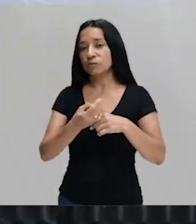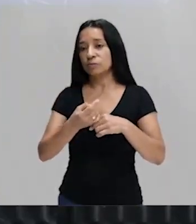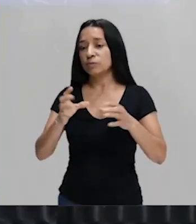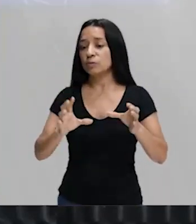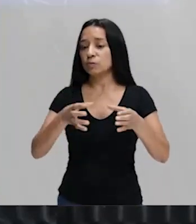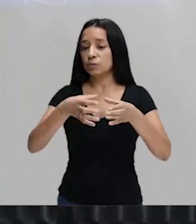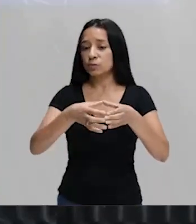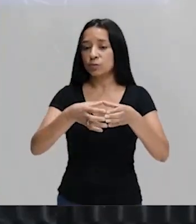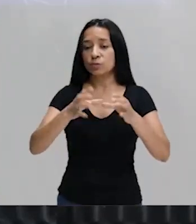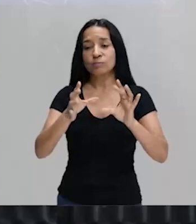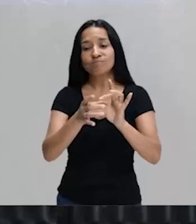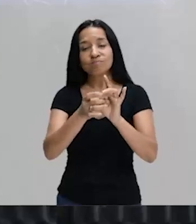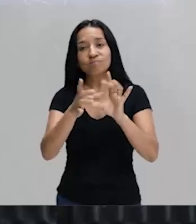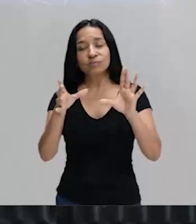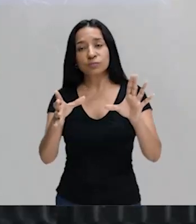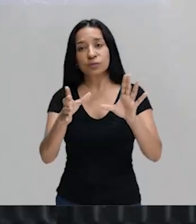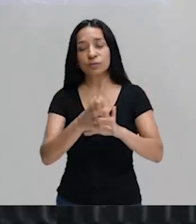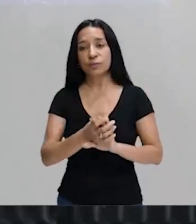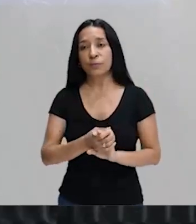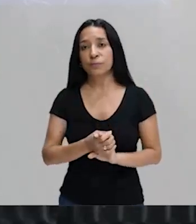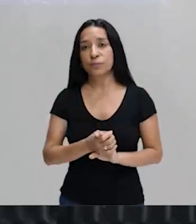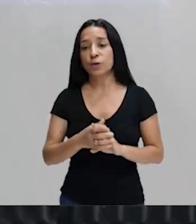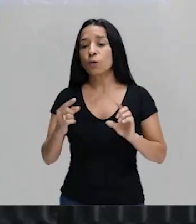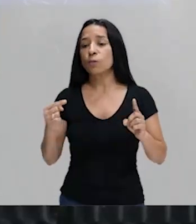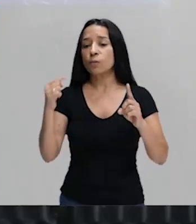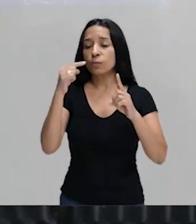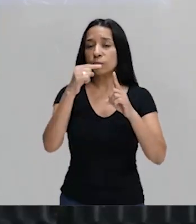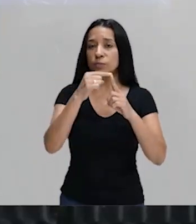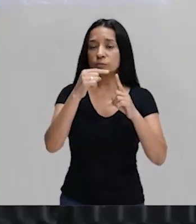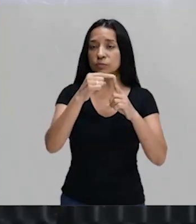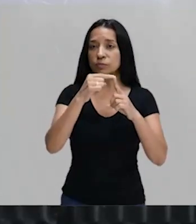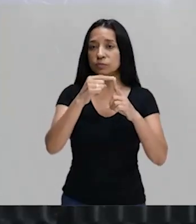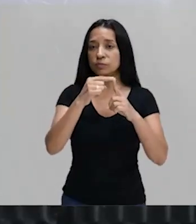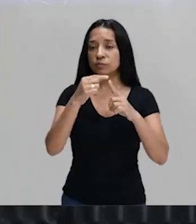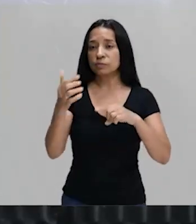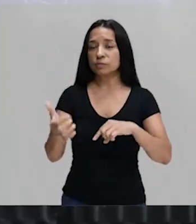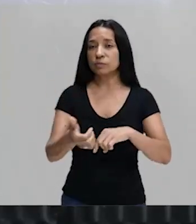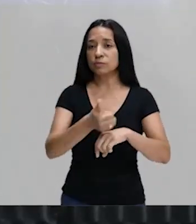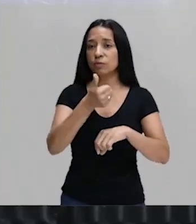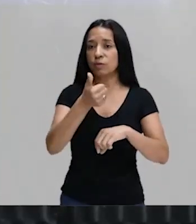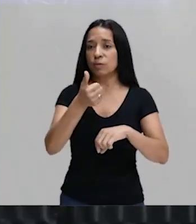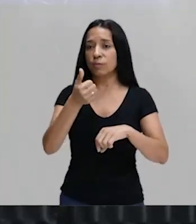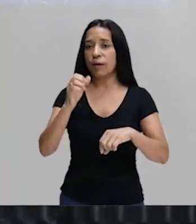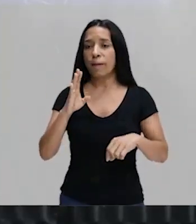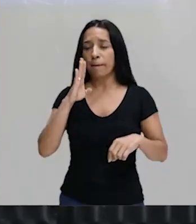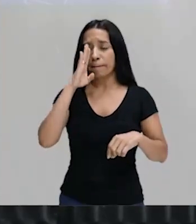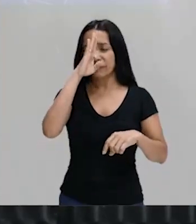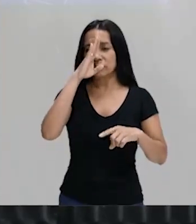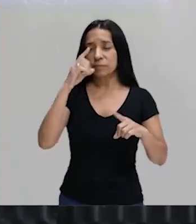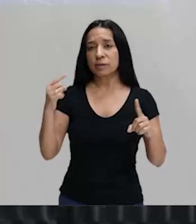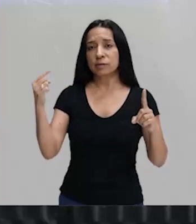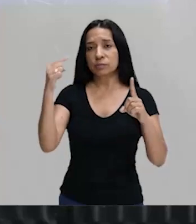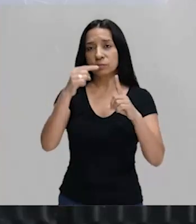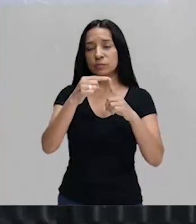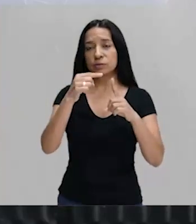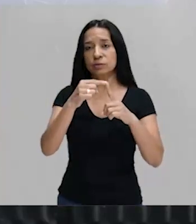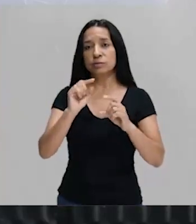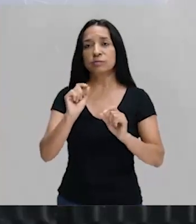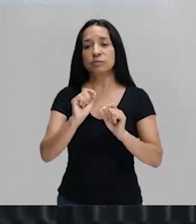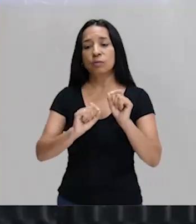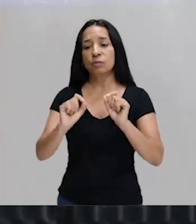progressistas ou liberais. O objetivo desse golpe, pelo menos um dos seus principais objetivos,